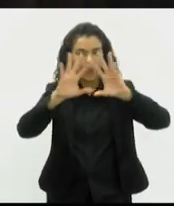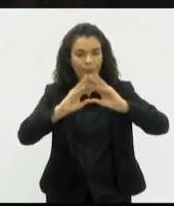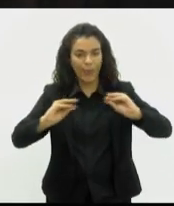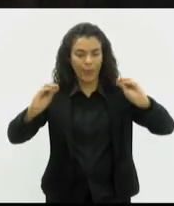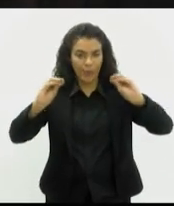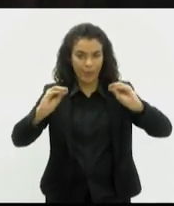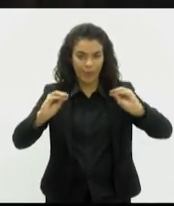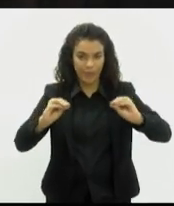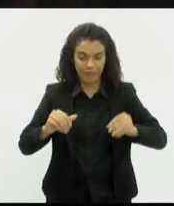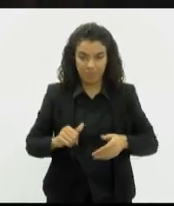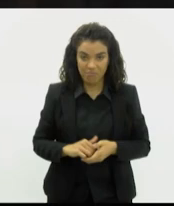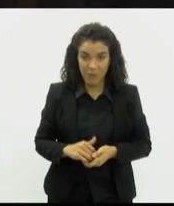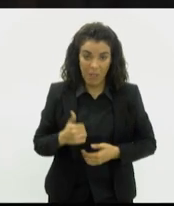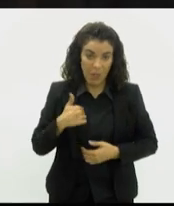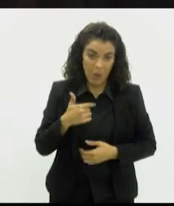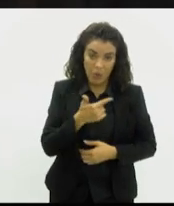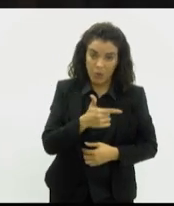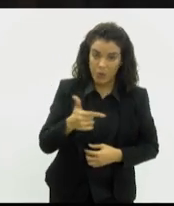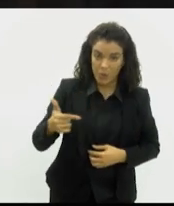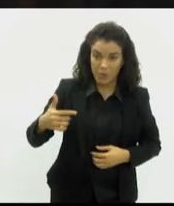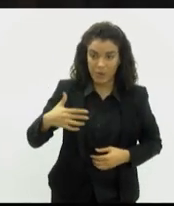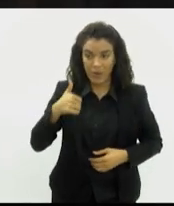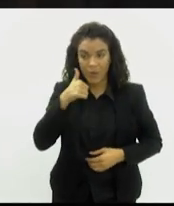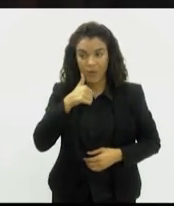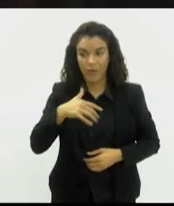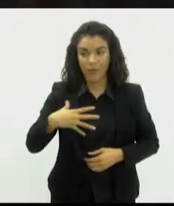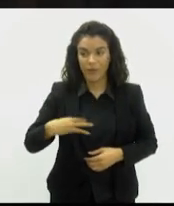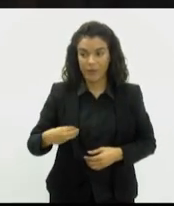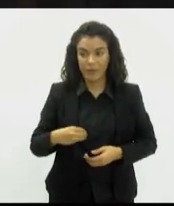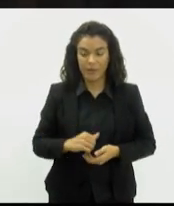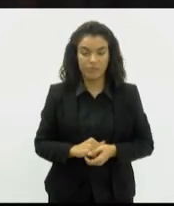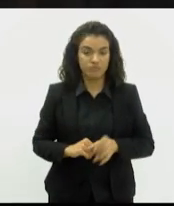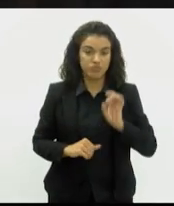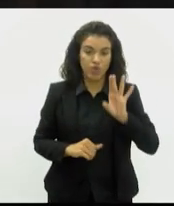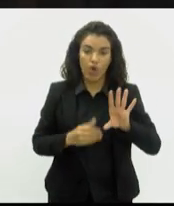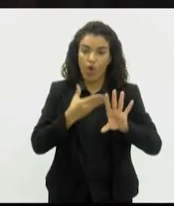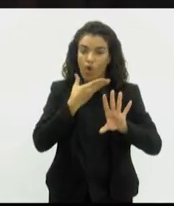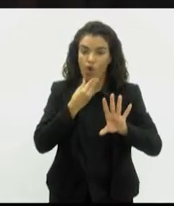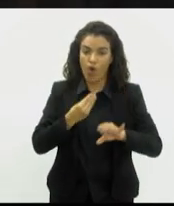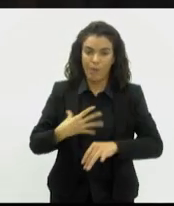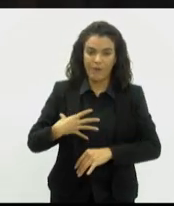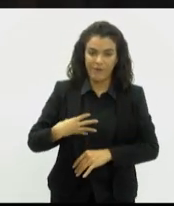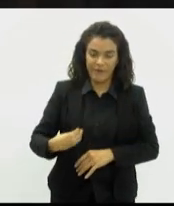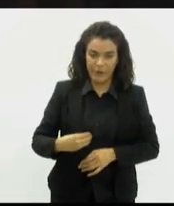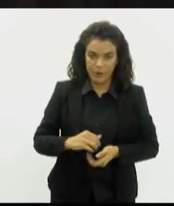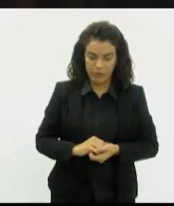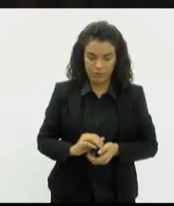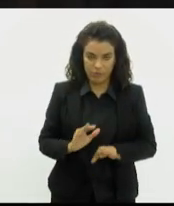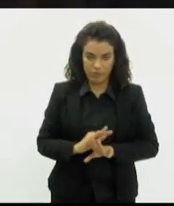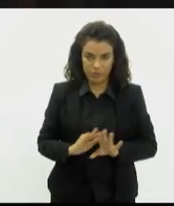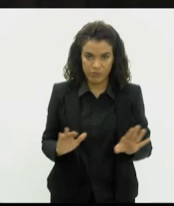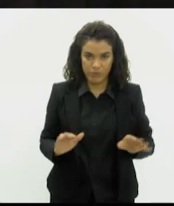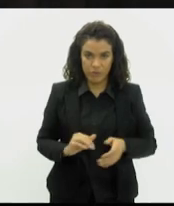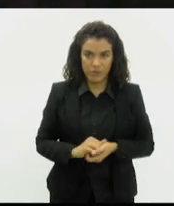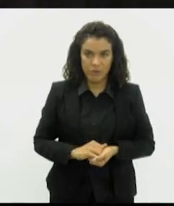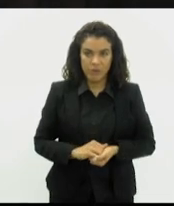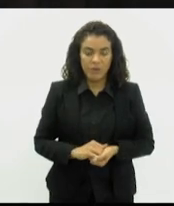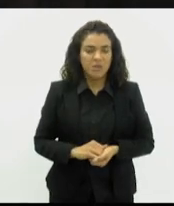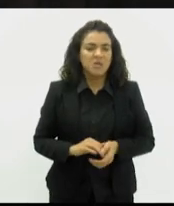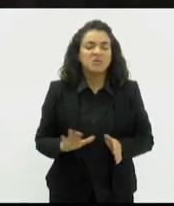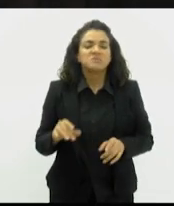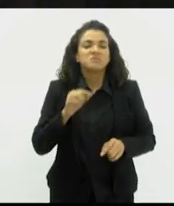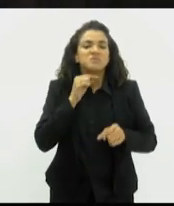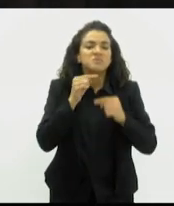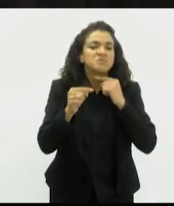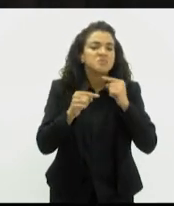Eu não tenho filha. Só tive filhos, homens. Mas não tenho a menor dúvida que